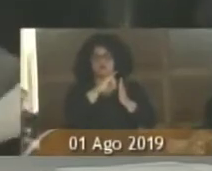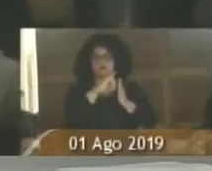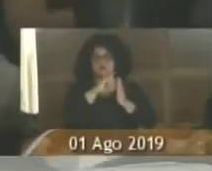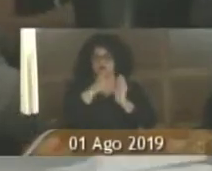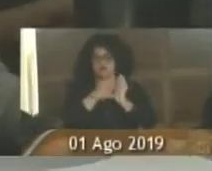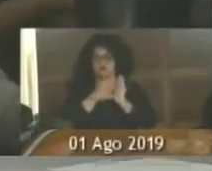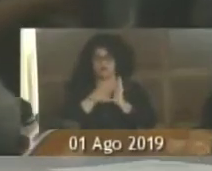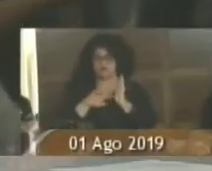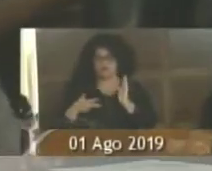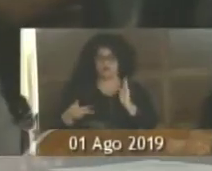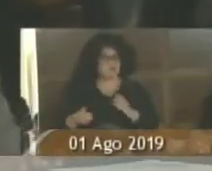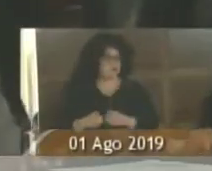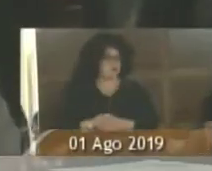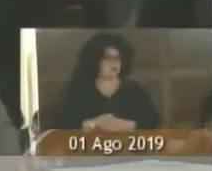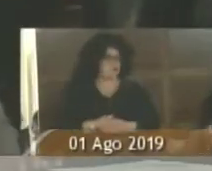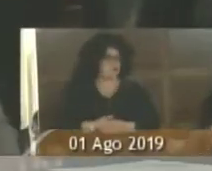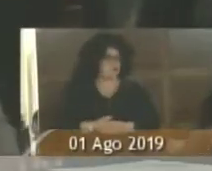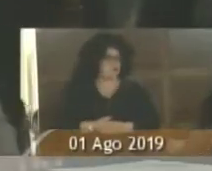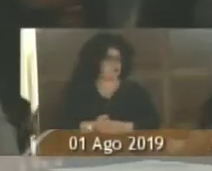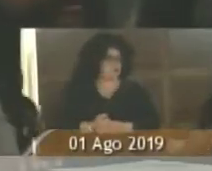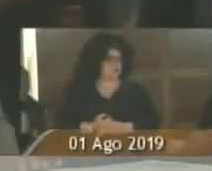Sindicato.